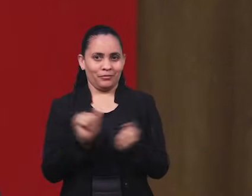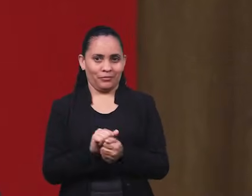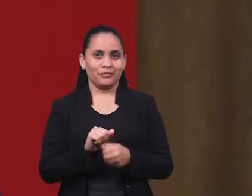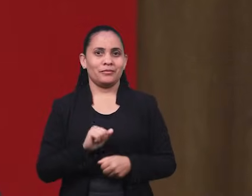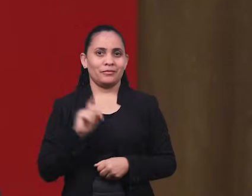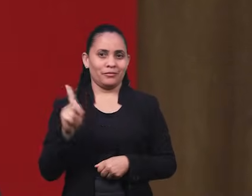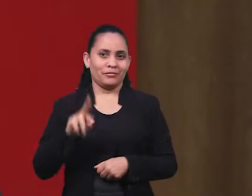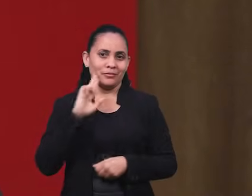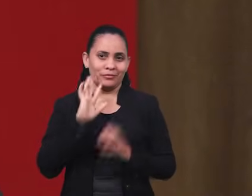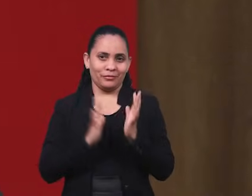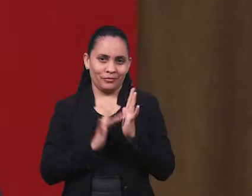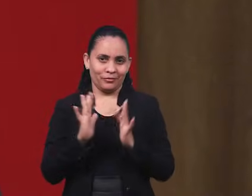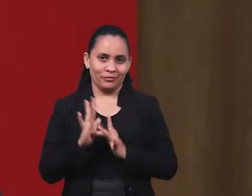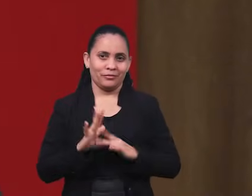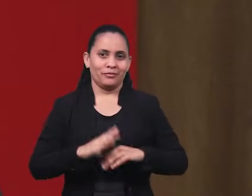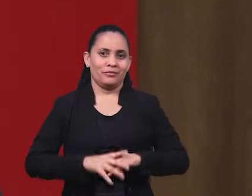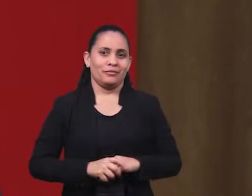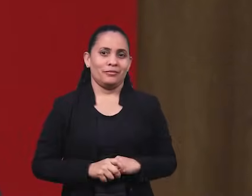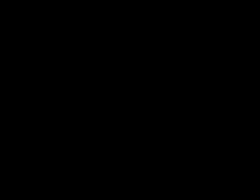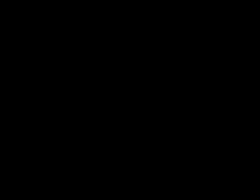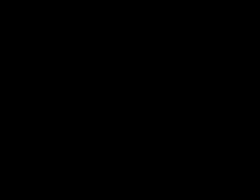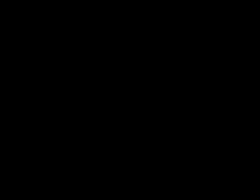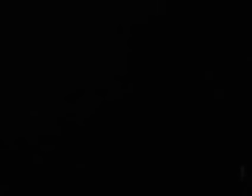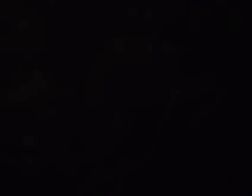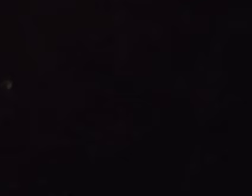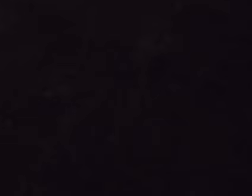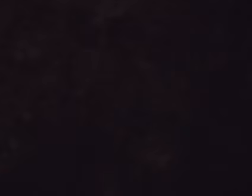dos nossos irmãos. A paz do Senhor a todos.